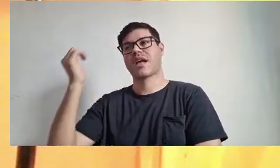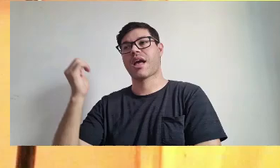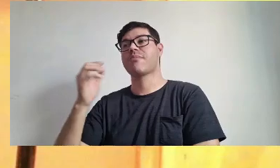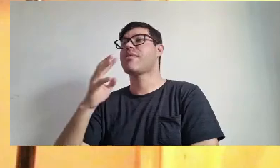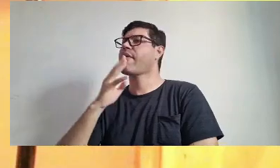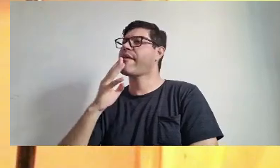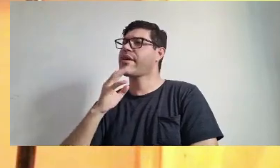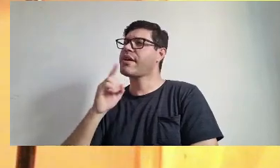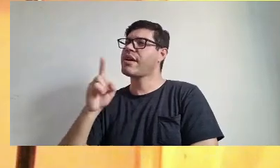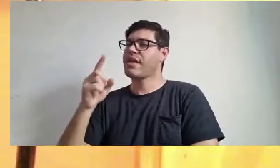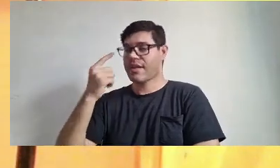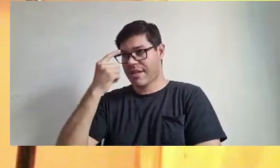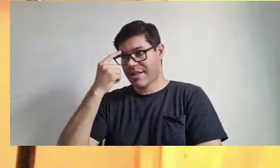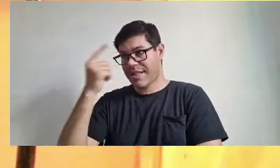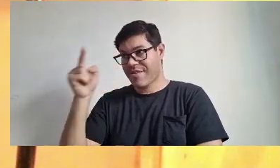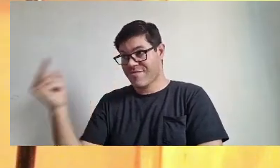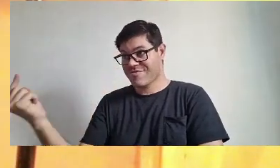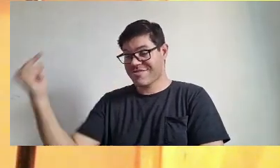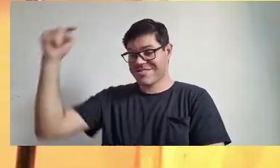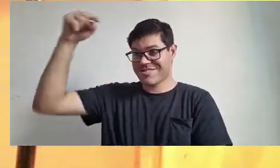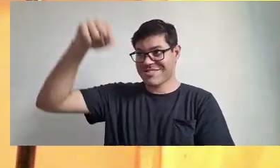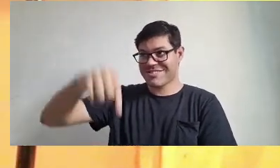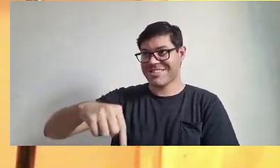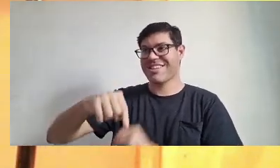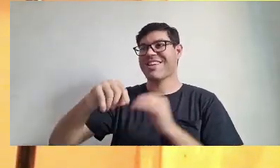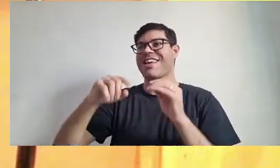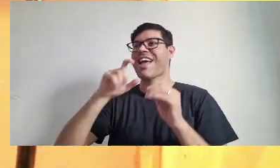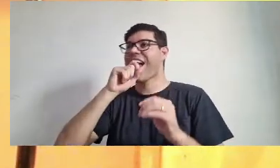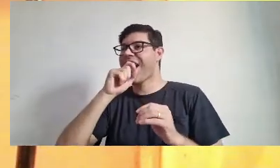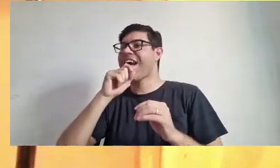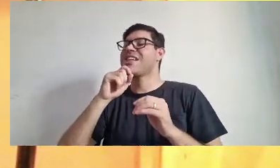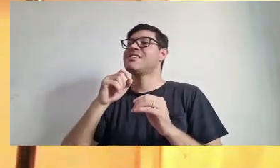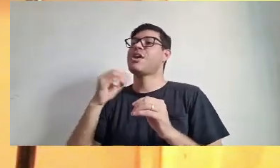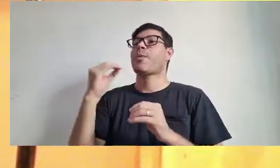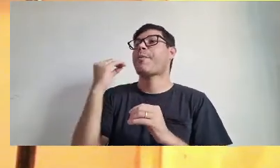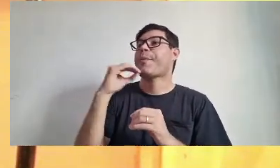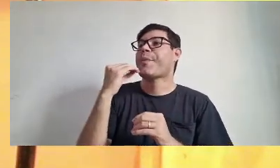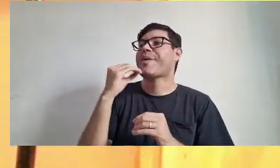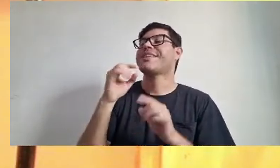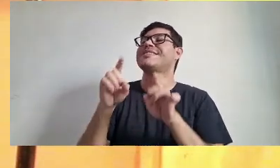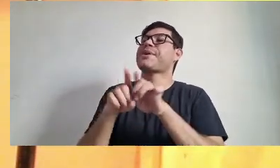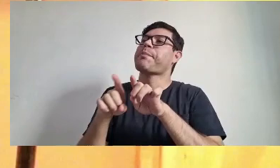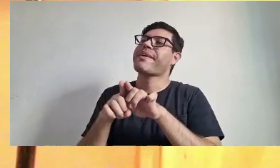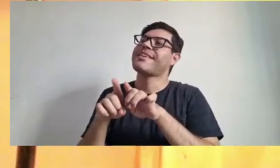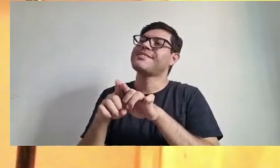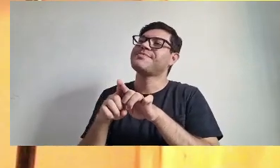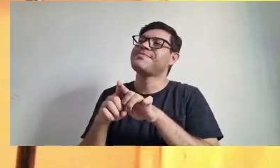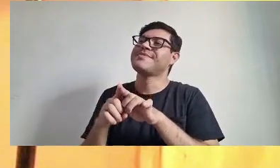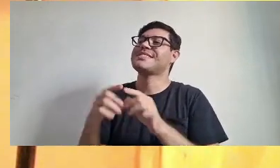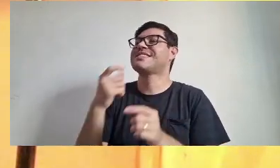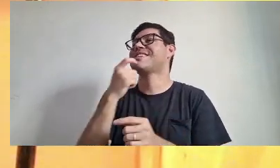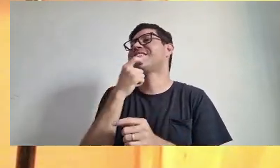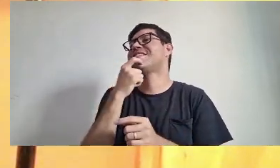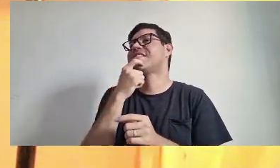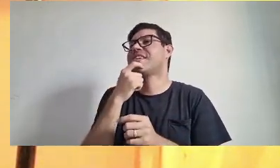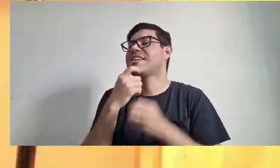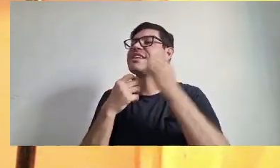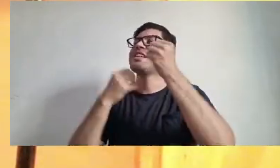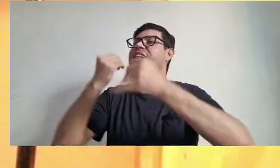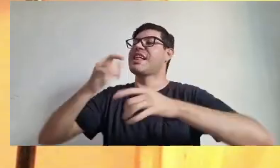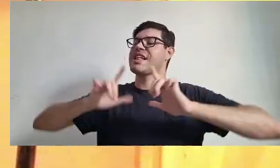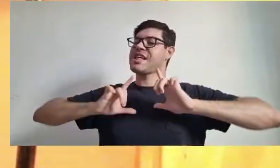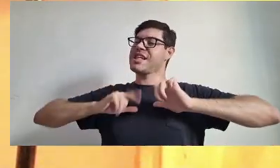Lembro quando ele chegou. Nós tivemos a oportunidade até de falarmos em inglês numa época, porque ele ia para Israel, a gente